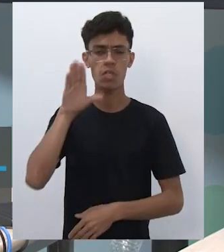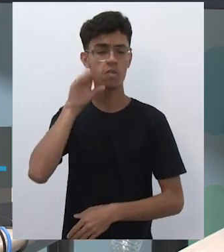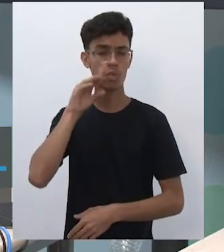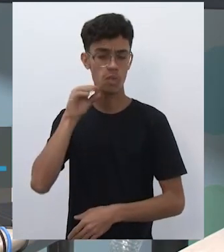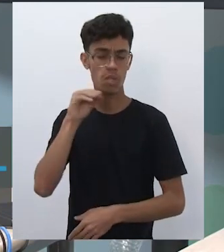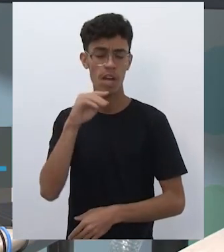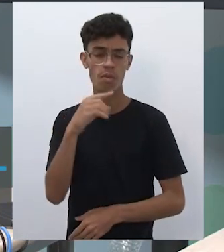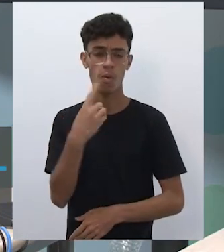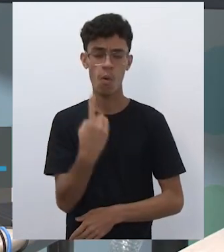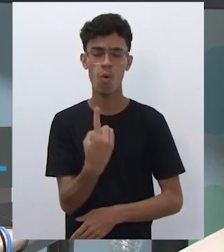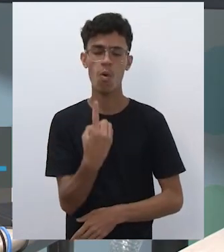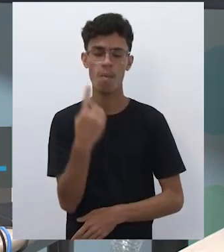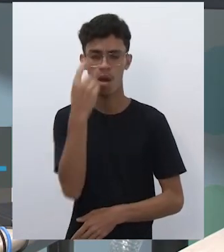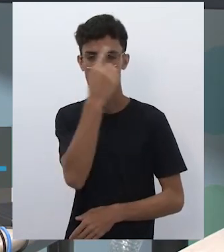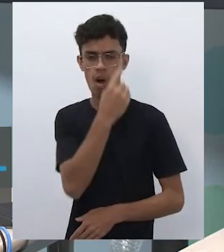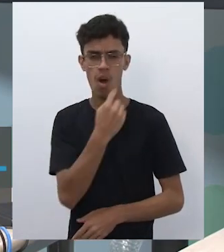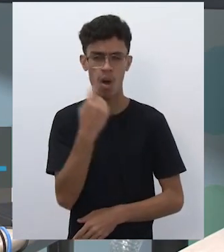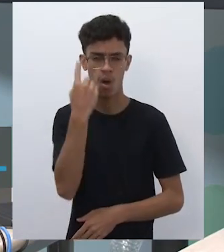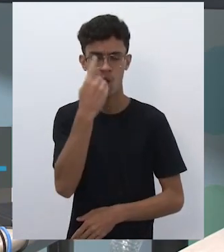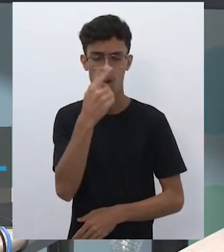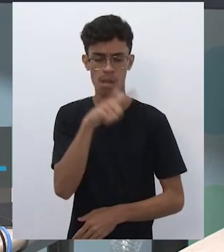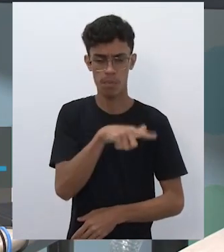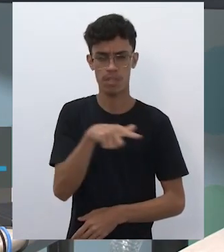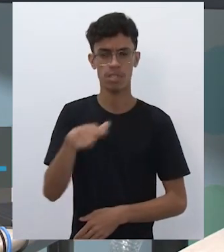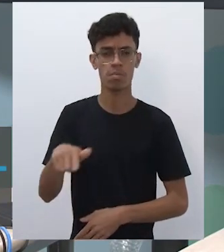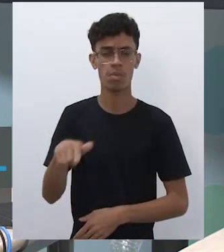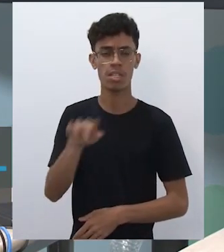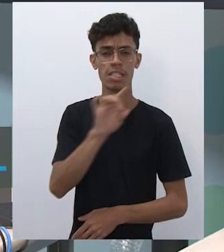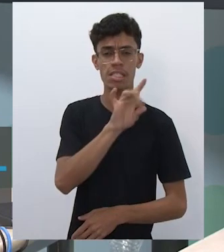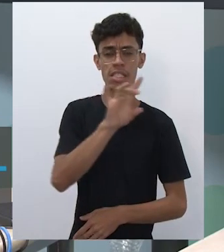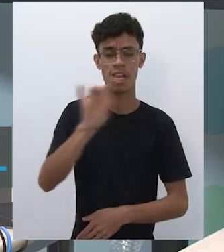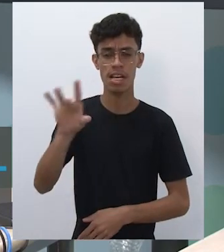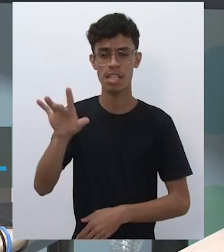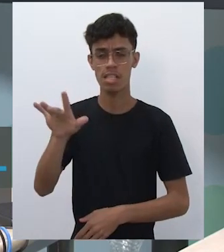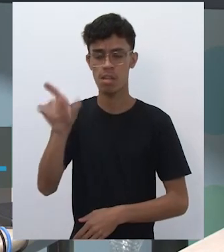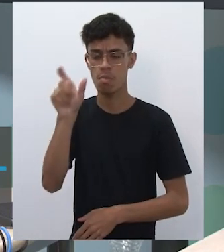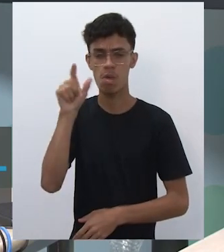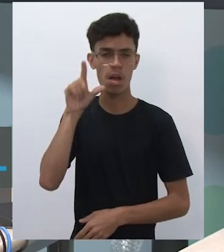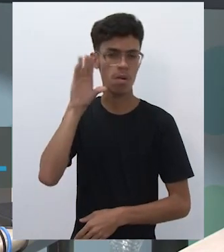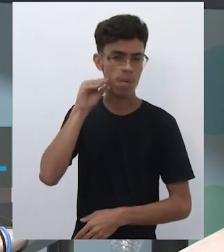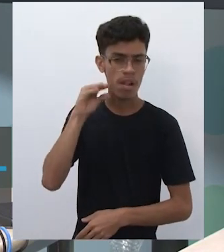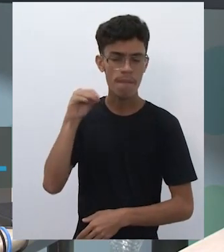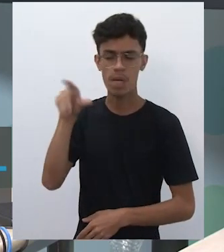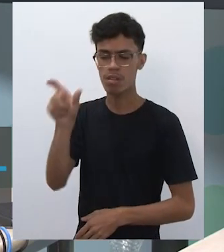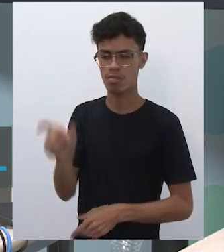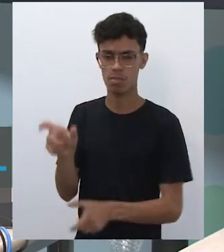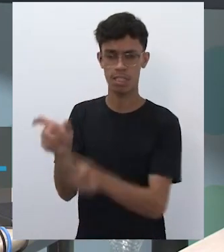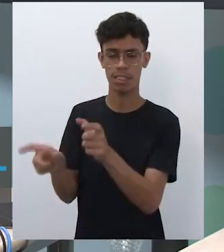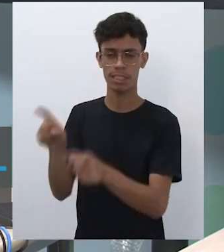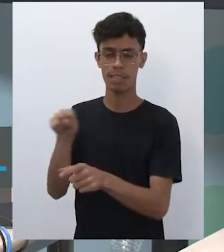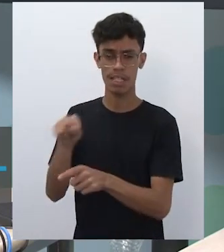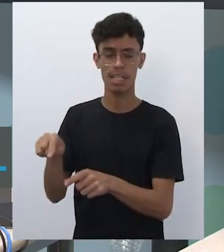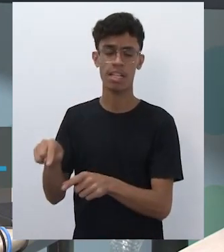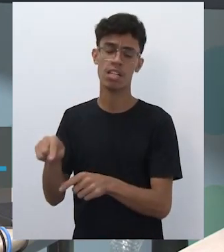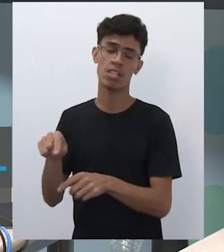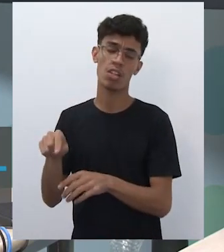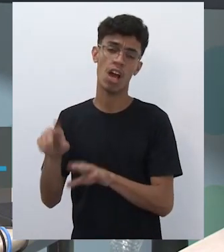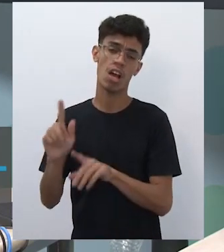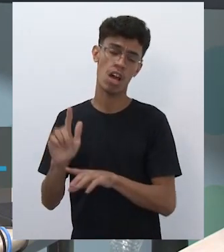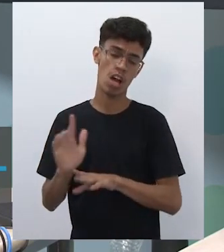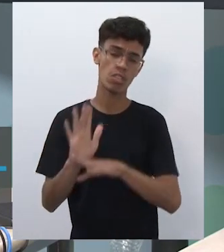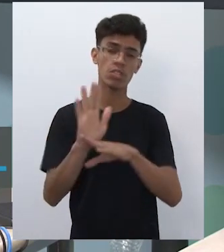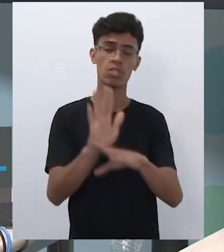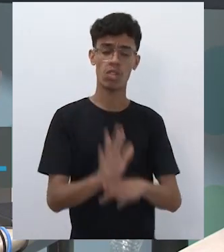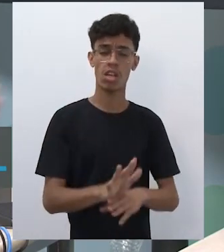1 hora por semana, de cada um, para que eles façam um trabalho de marketing digital